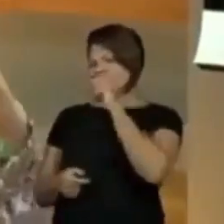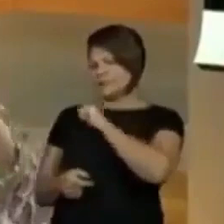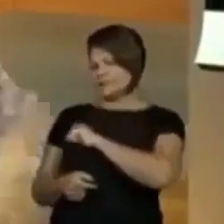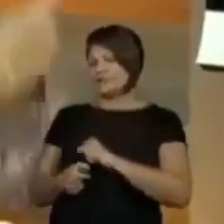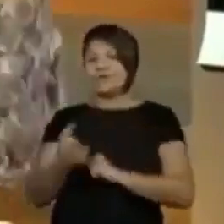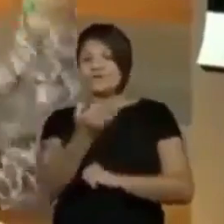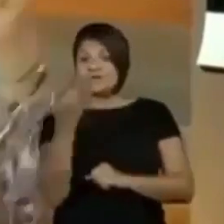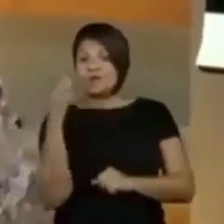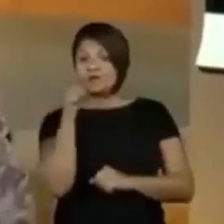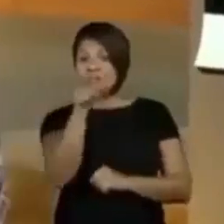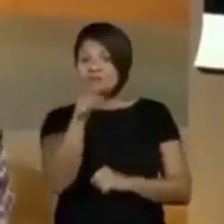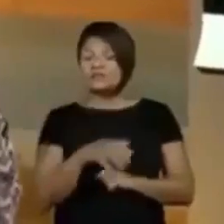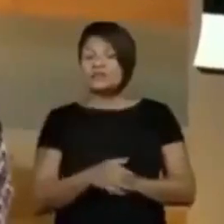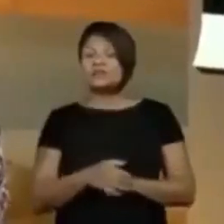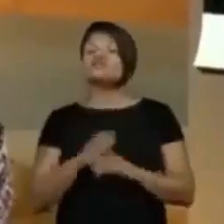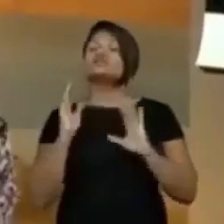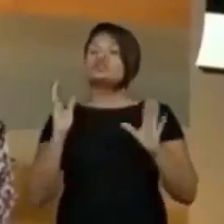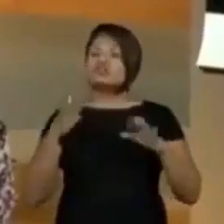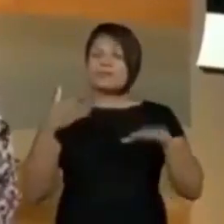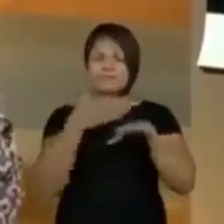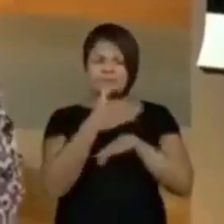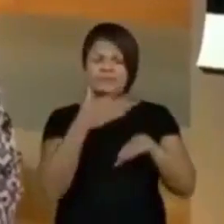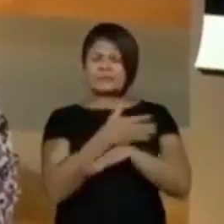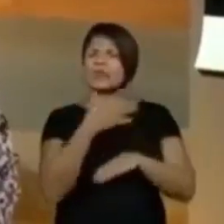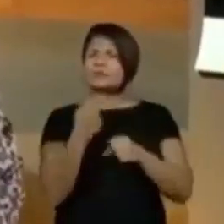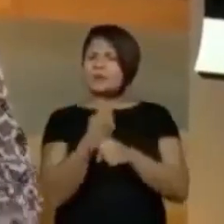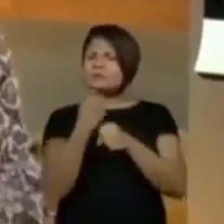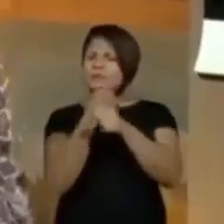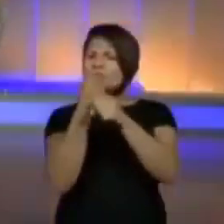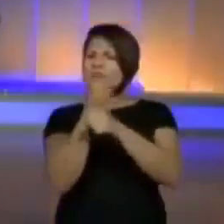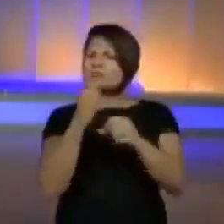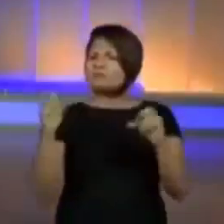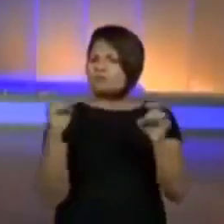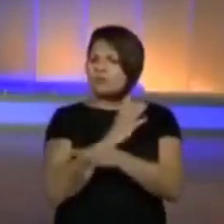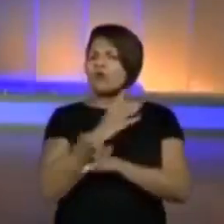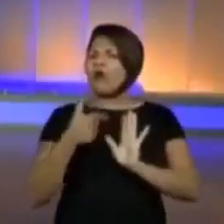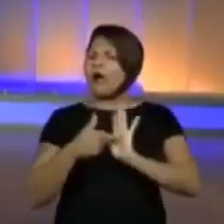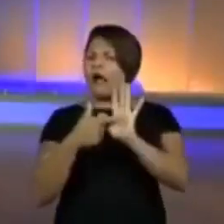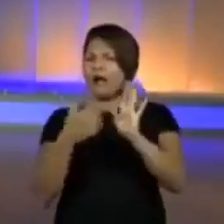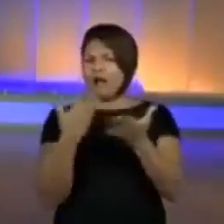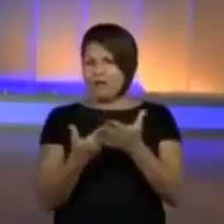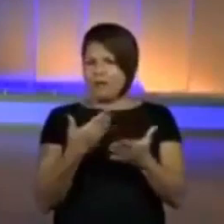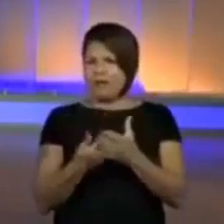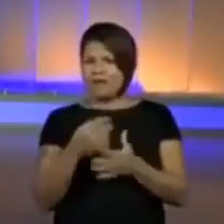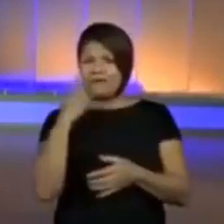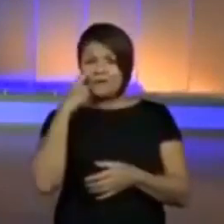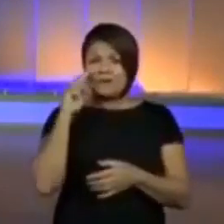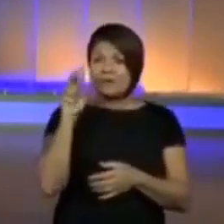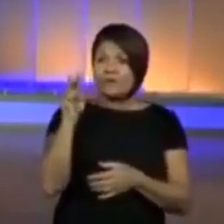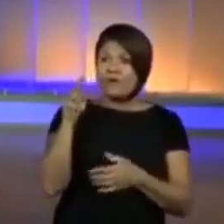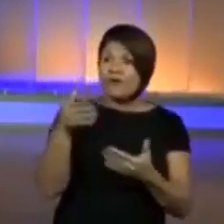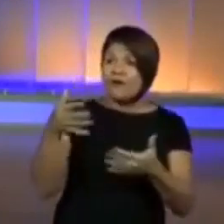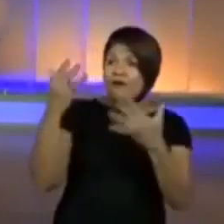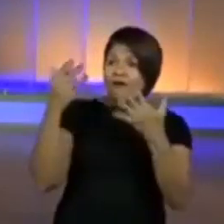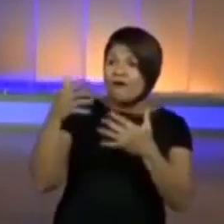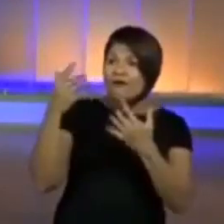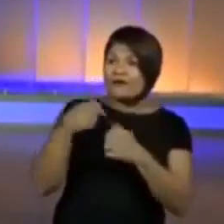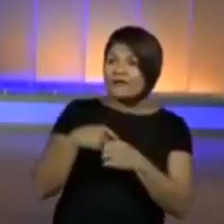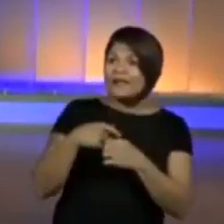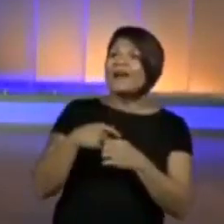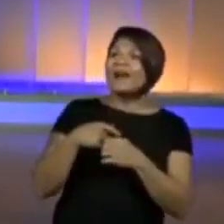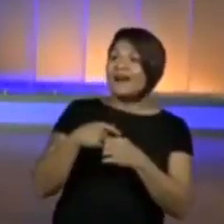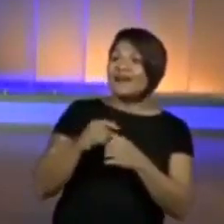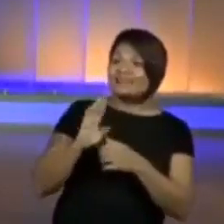vocês participaram para a construção dela, tá certo? Vou ali dar uma olhadinha no chat. Olha quanta gente dizendo que